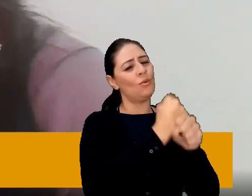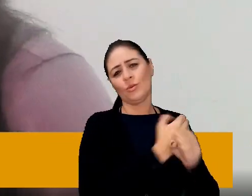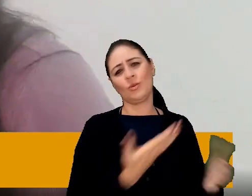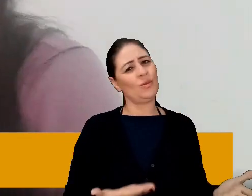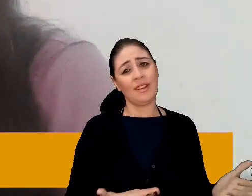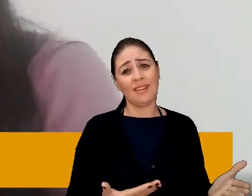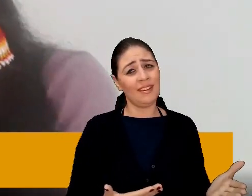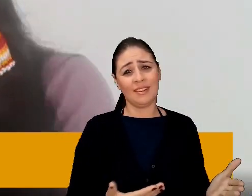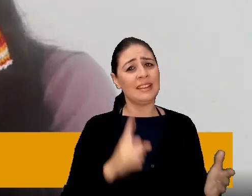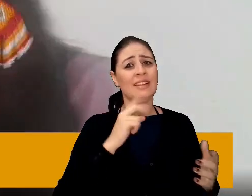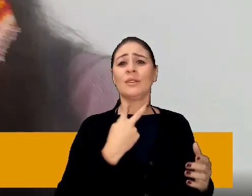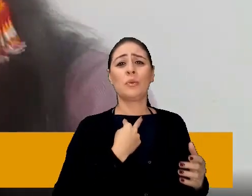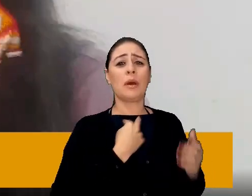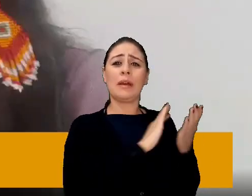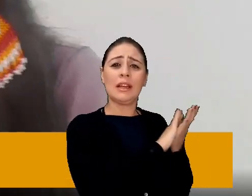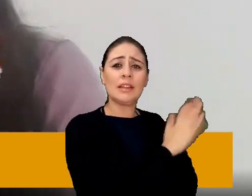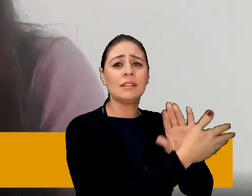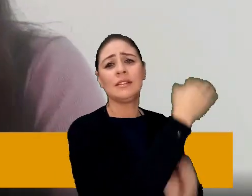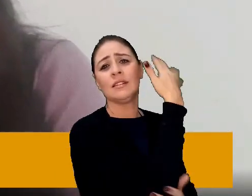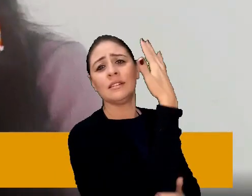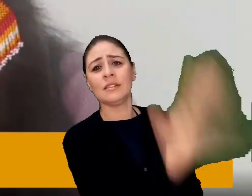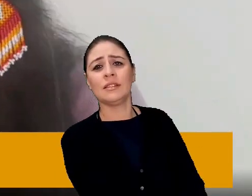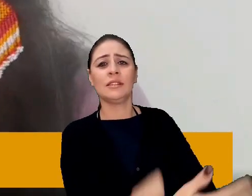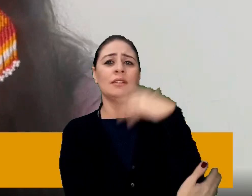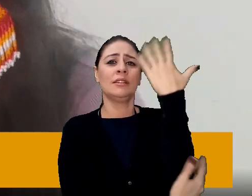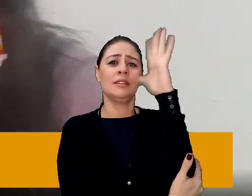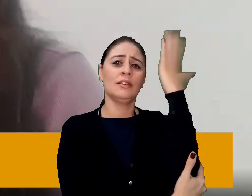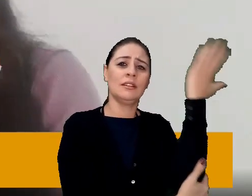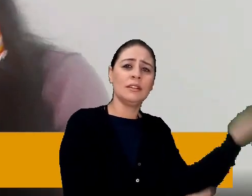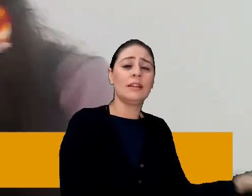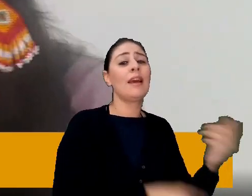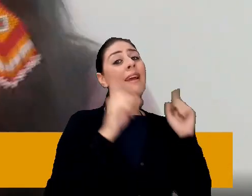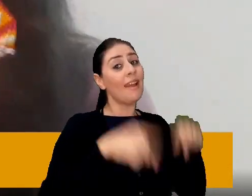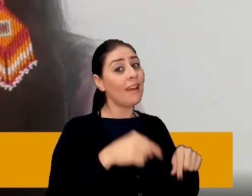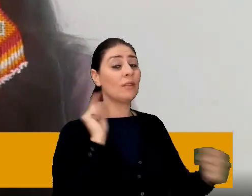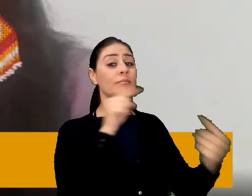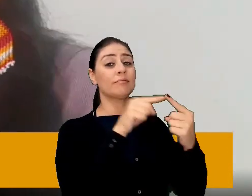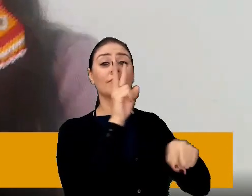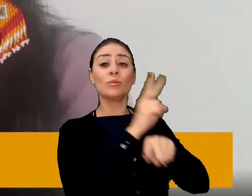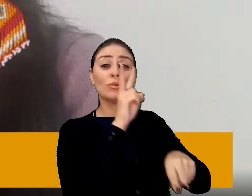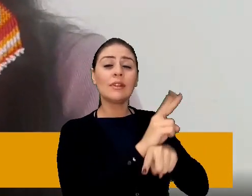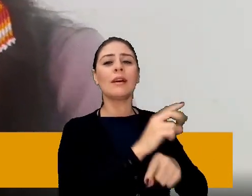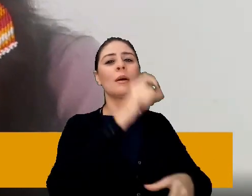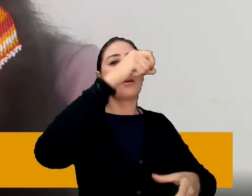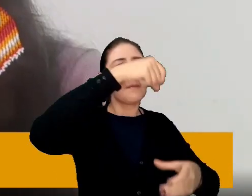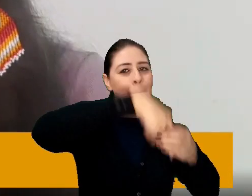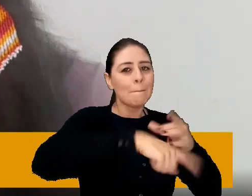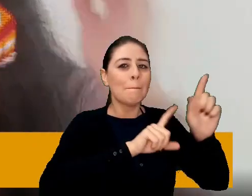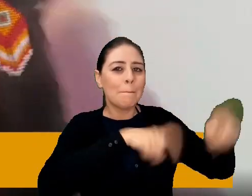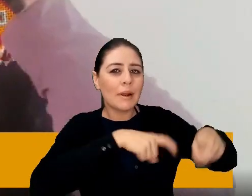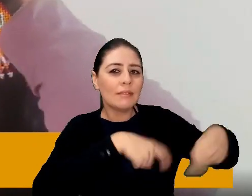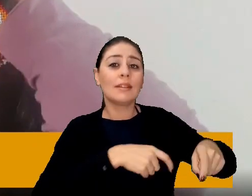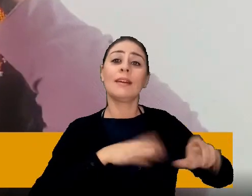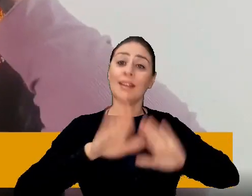que aquele 9 mil metros quadrados não é para derrubar. A gente sabe que aquele 9 mil metros quadrados é para preservar, é para ir lá plantar. Que